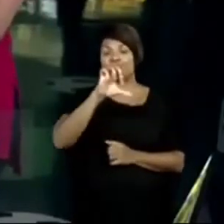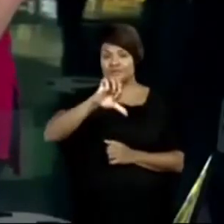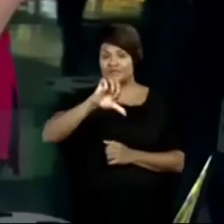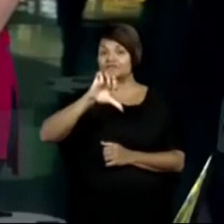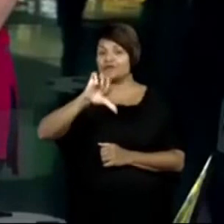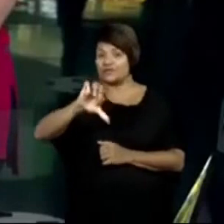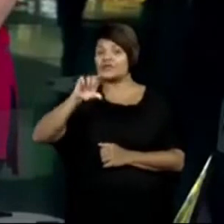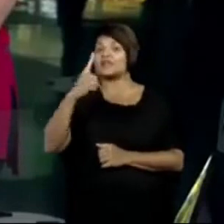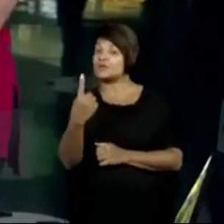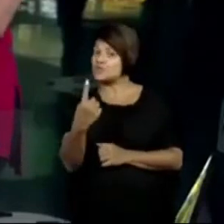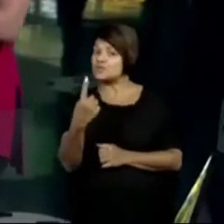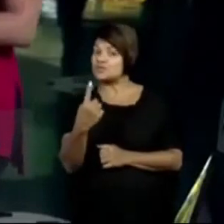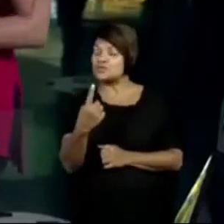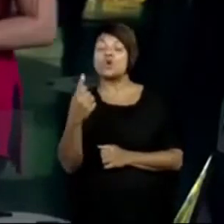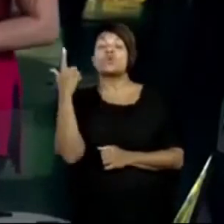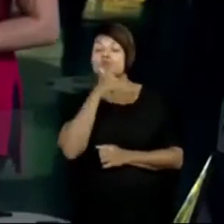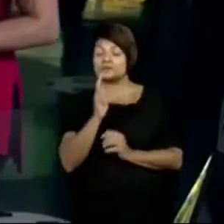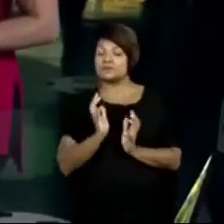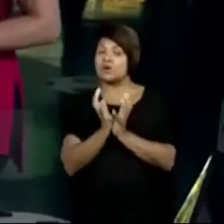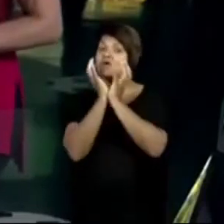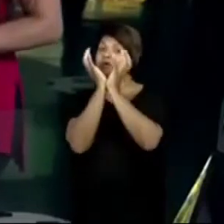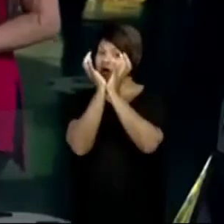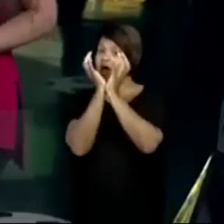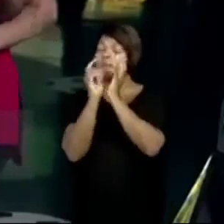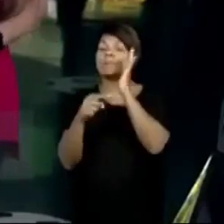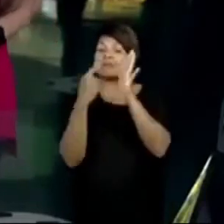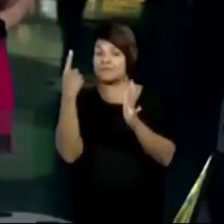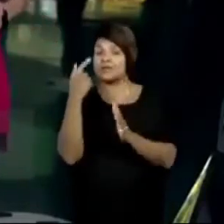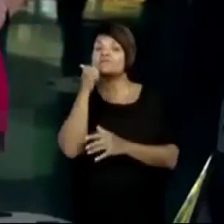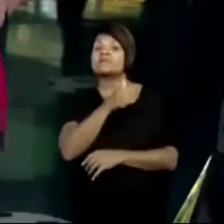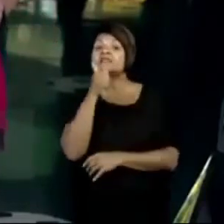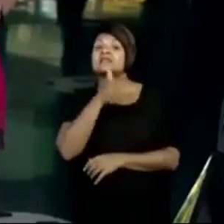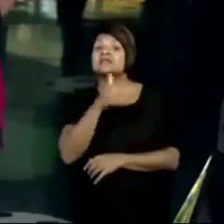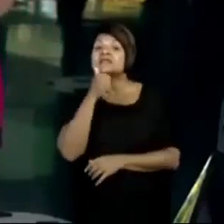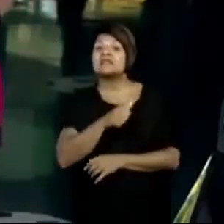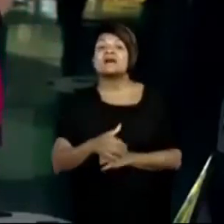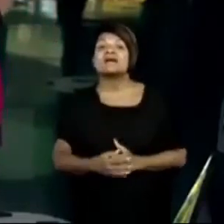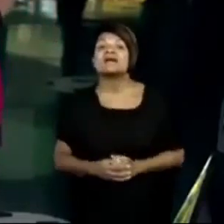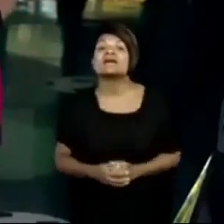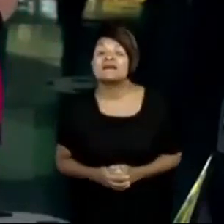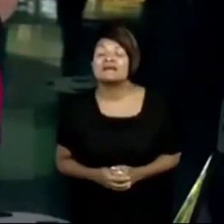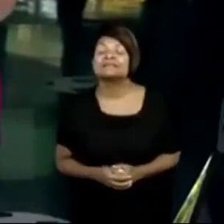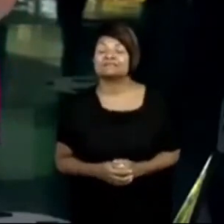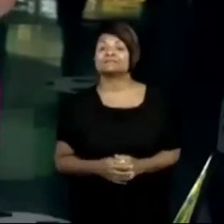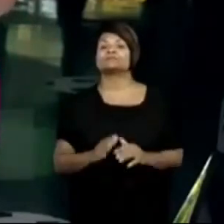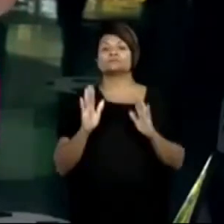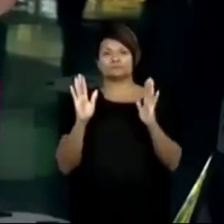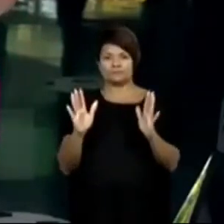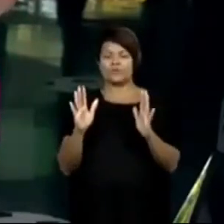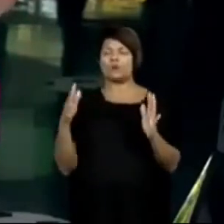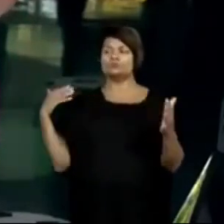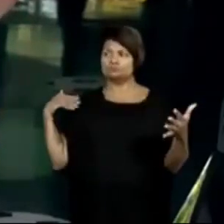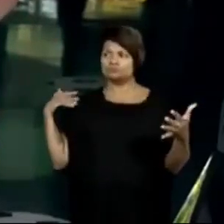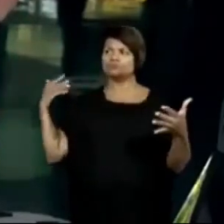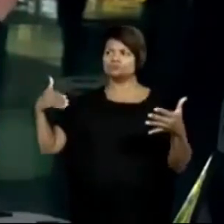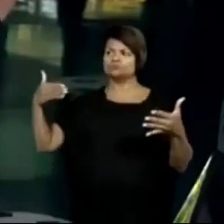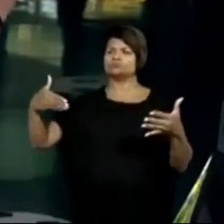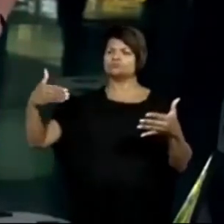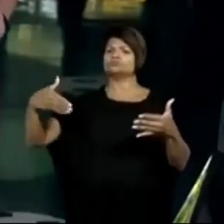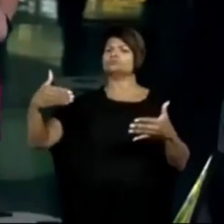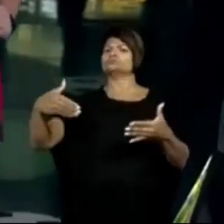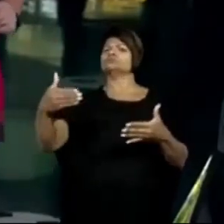1991, ocorreu a primeira Copa do Mundo feminina. Olha só que bacana, né? Então, viemos aí numa trajetória